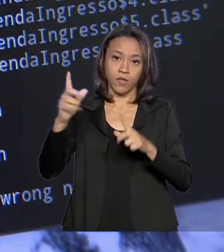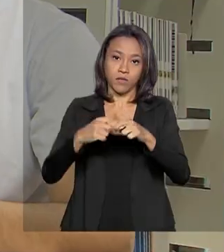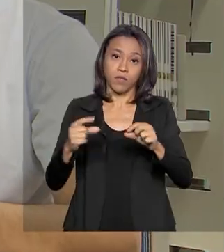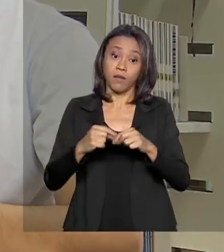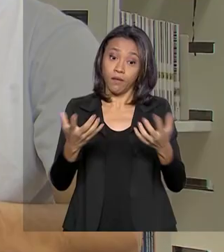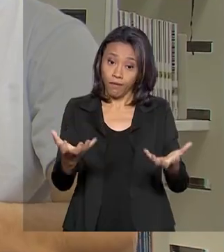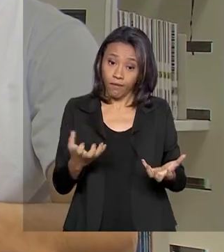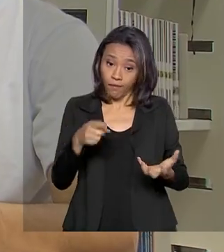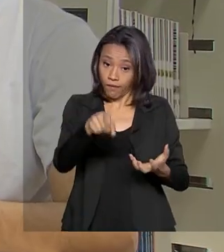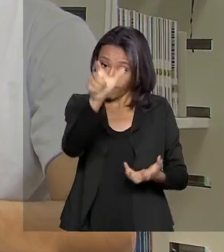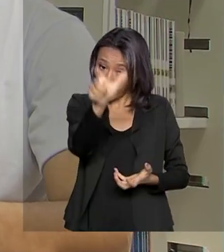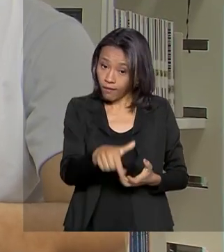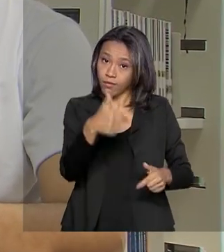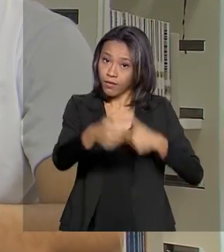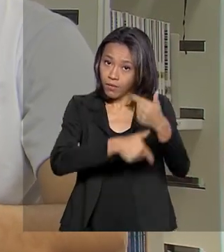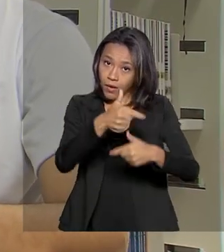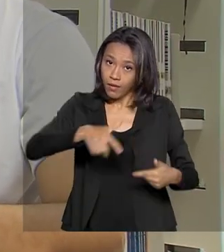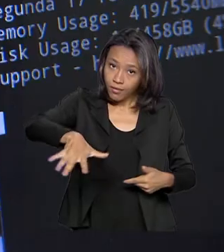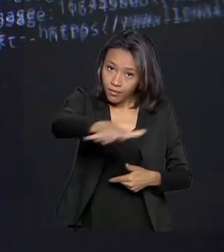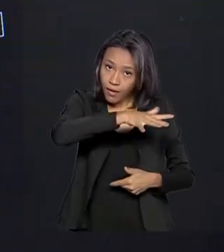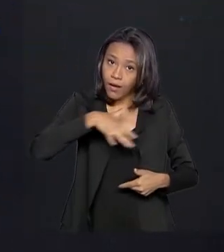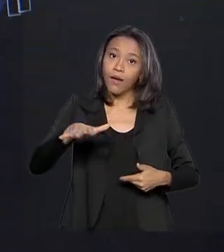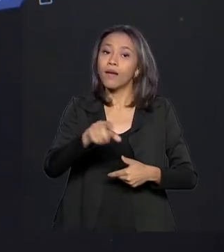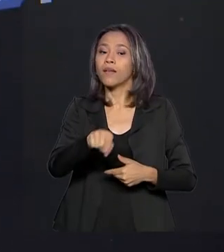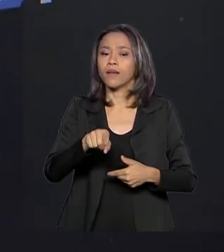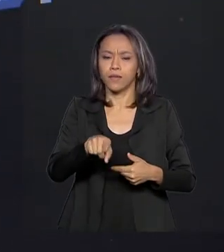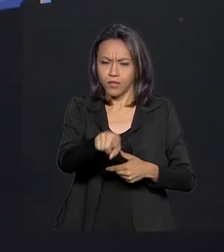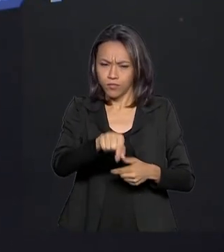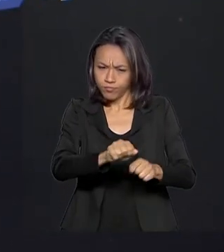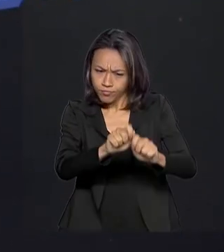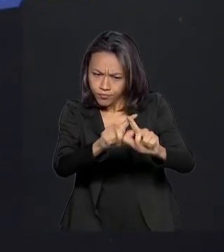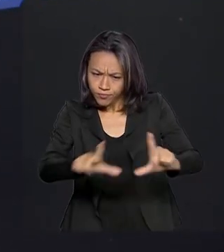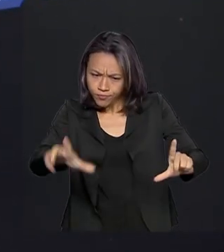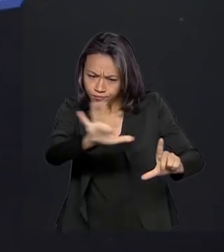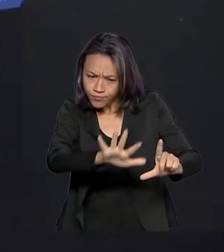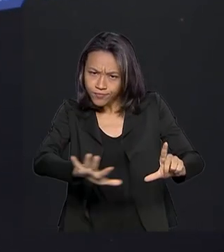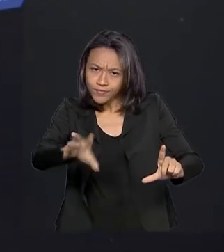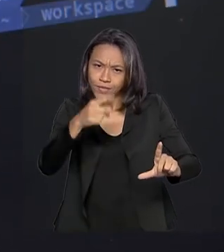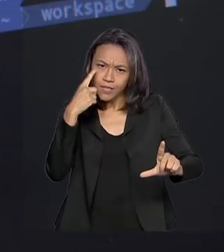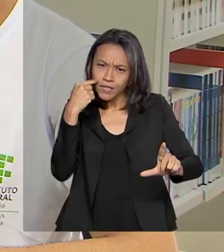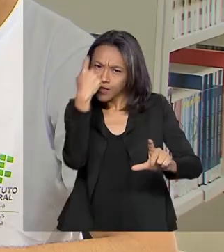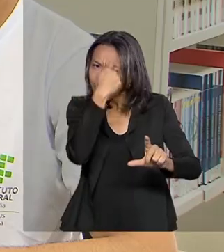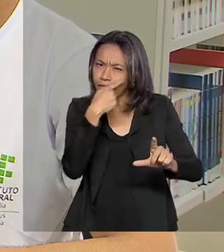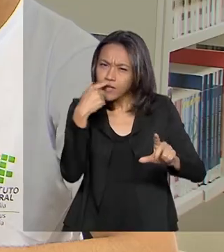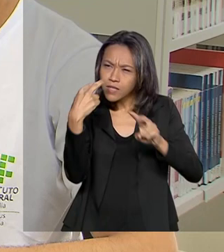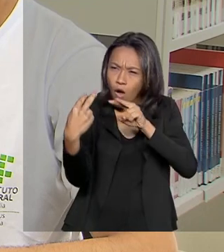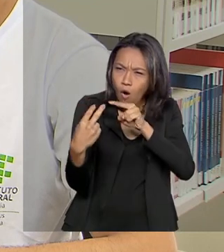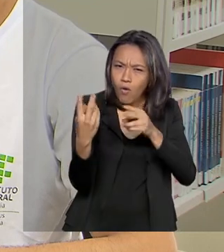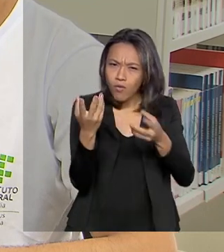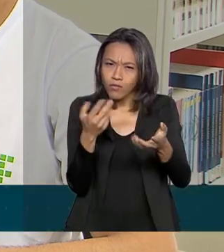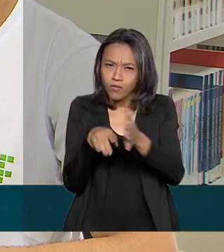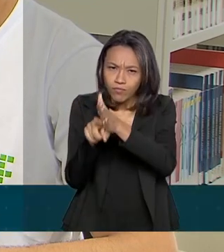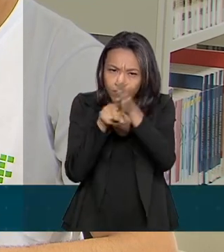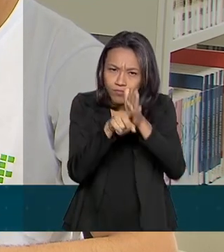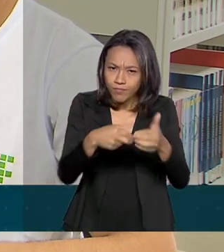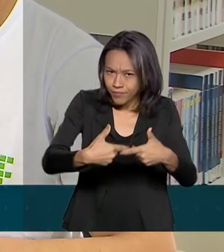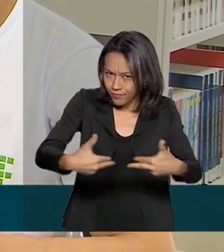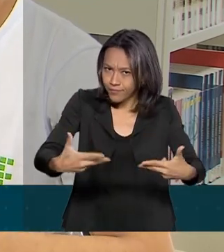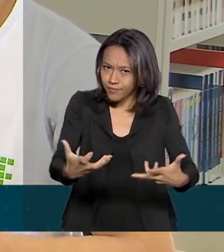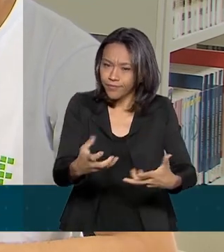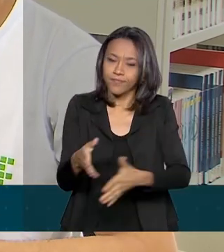com inteligência artificial, visualização de dados e reconhecimento facial. Além da própria